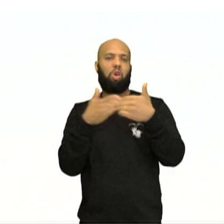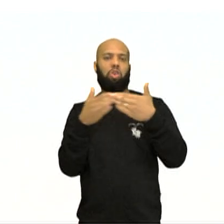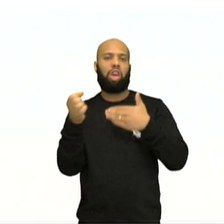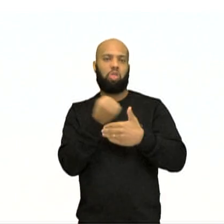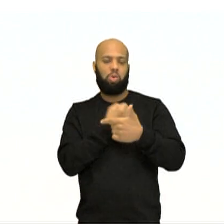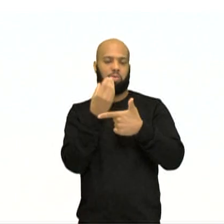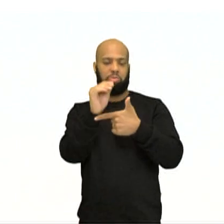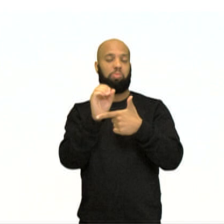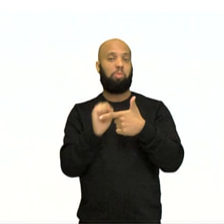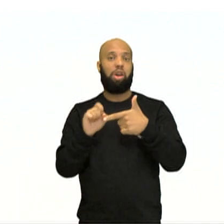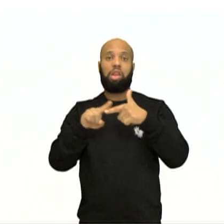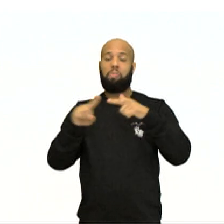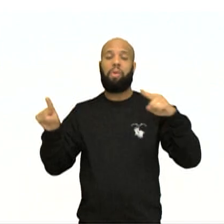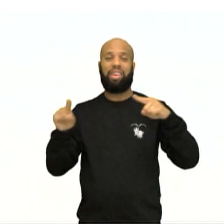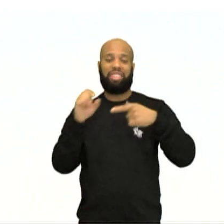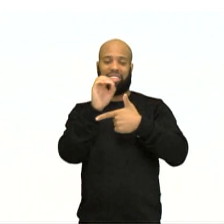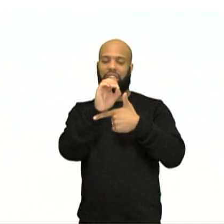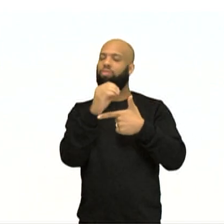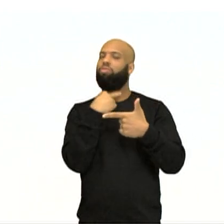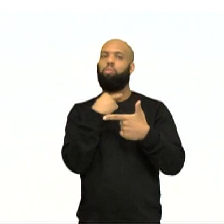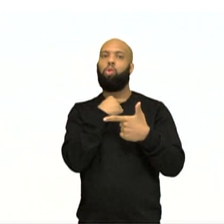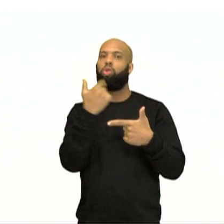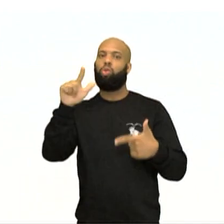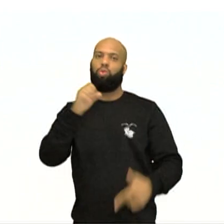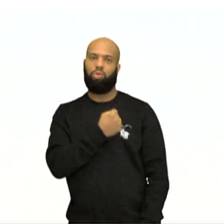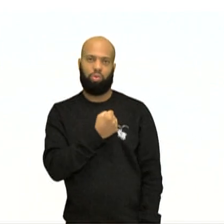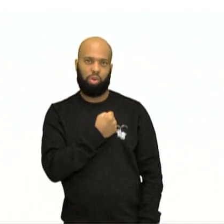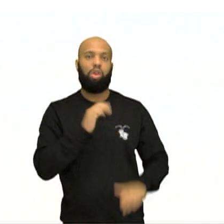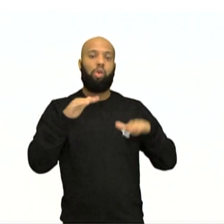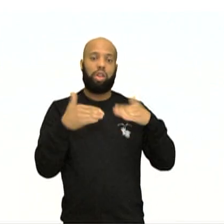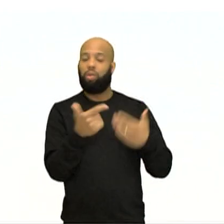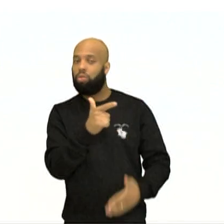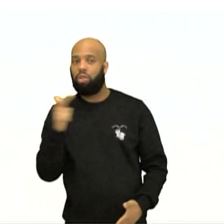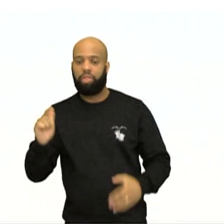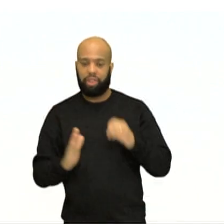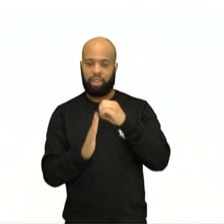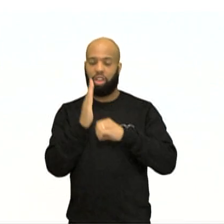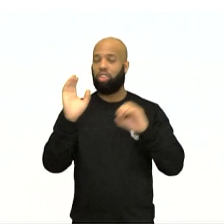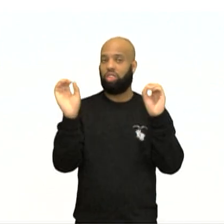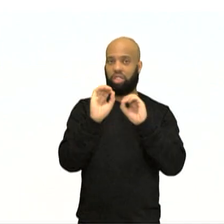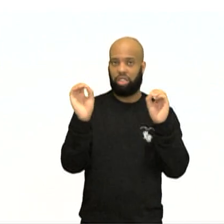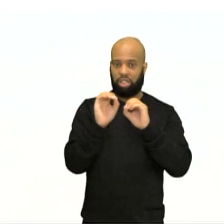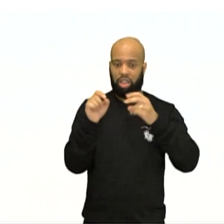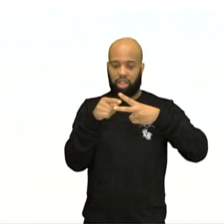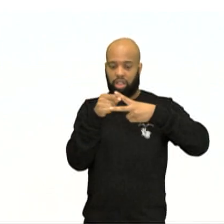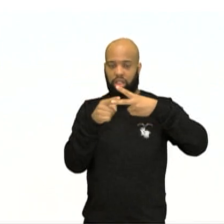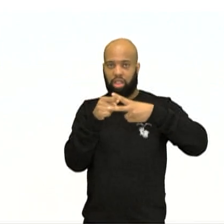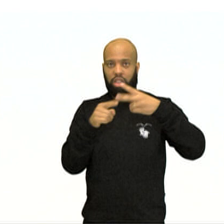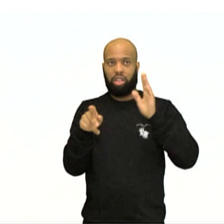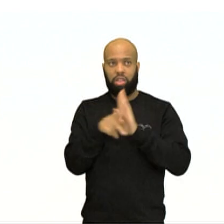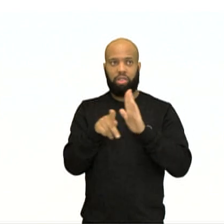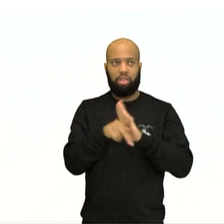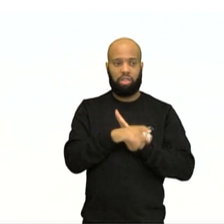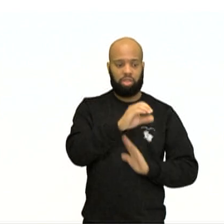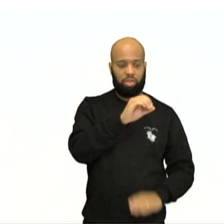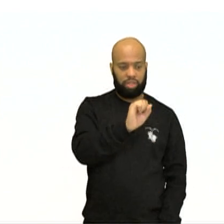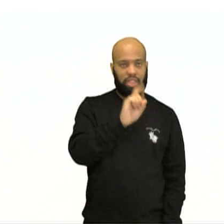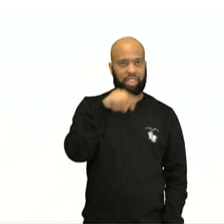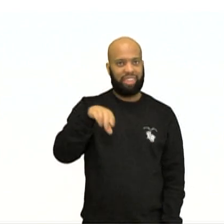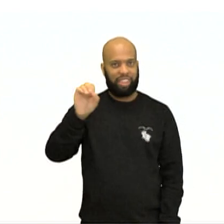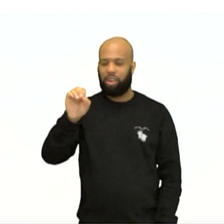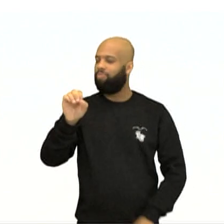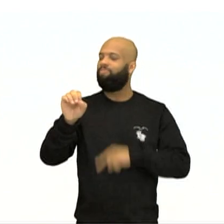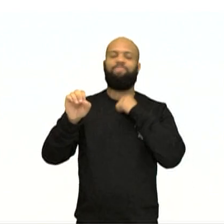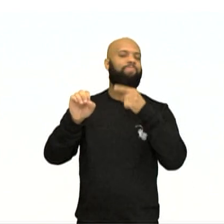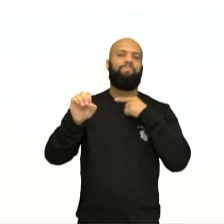é definida. Então, não vai existir a tangente de nenhum ângulo em que o cosseno seja zero. Então,